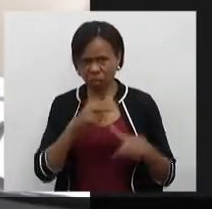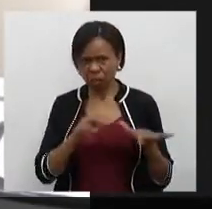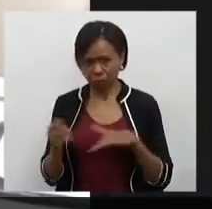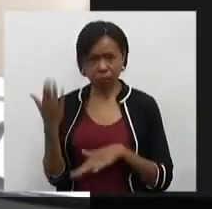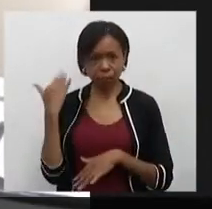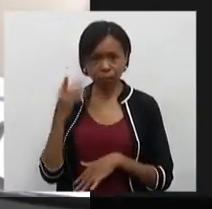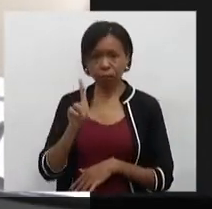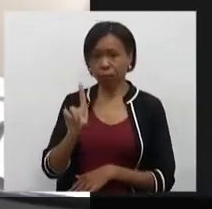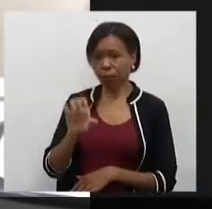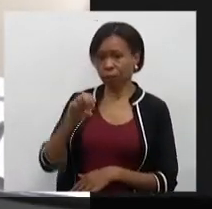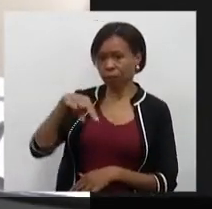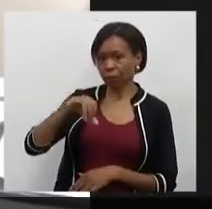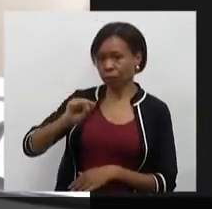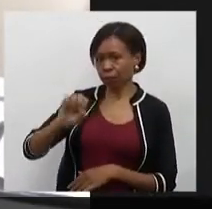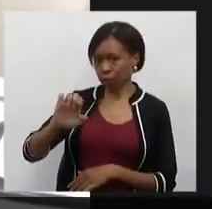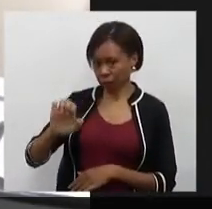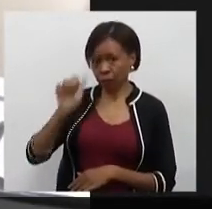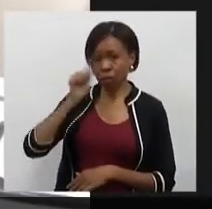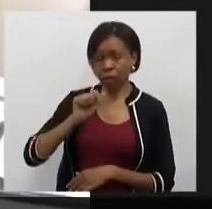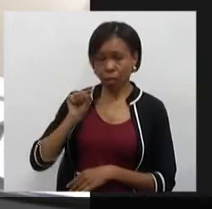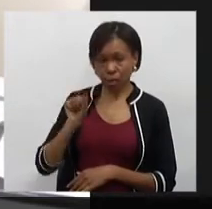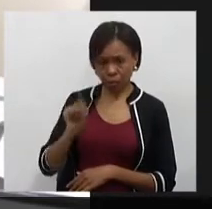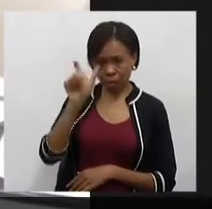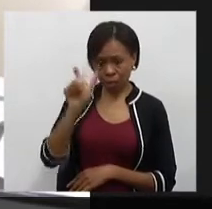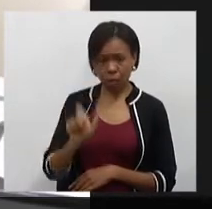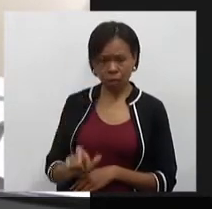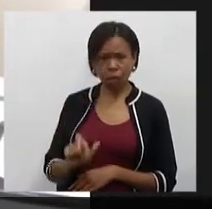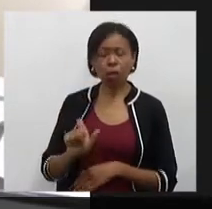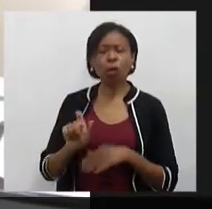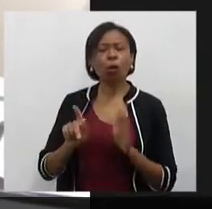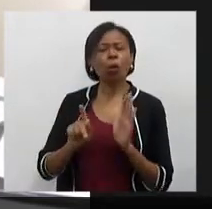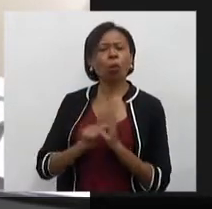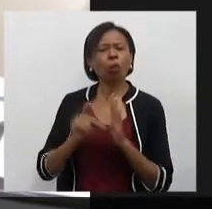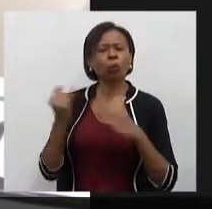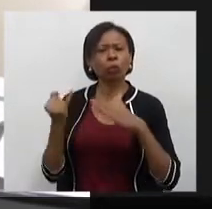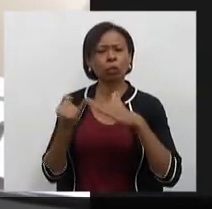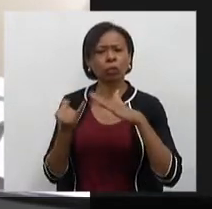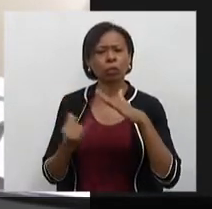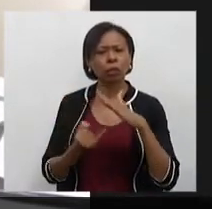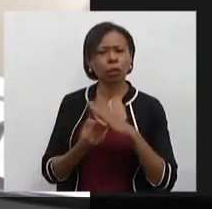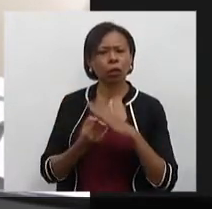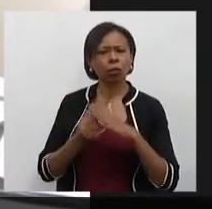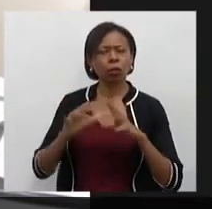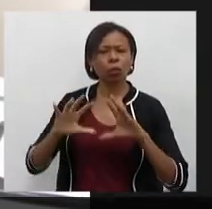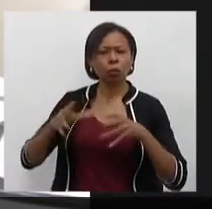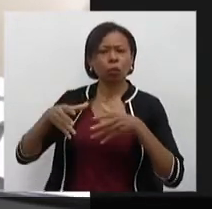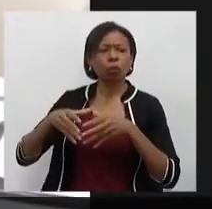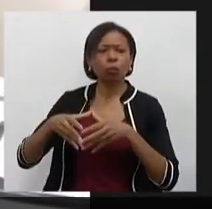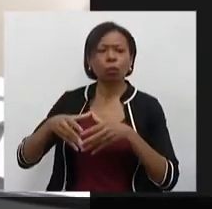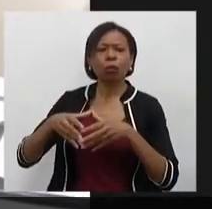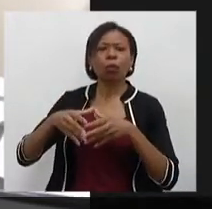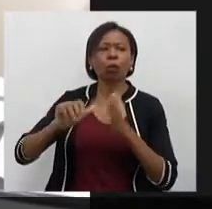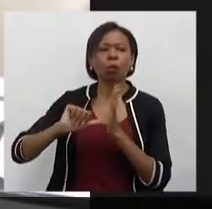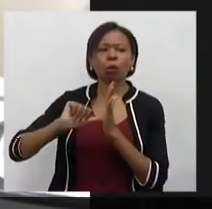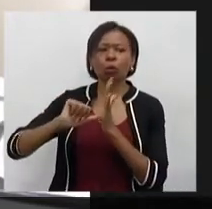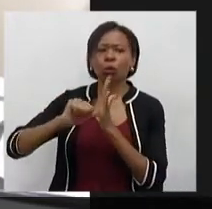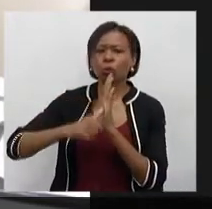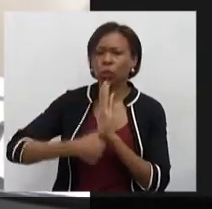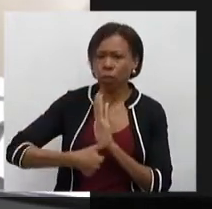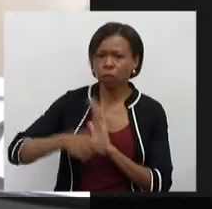Denise também com o Sestaro, né, das instituições que defendem as pessoas com síndrome de Down. Então, nós